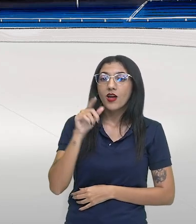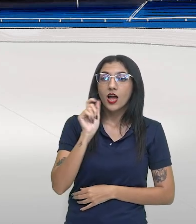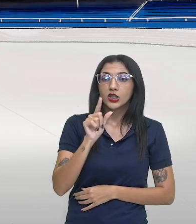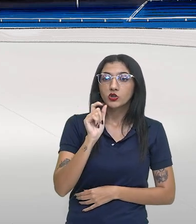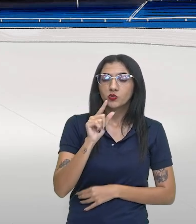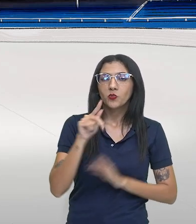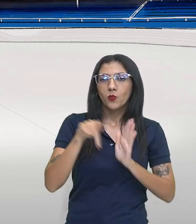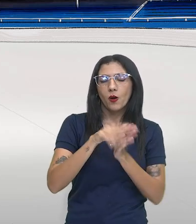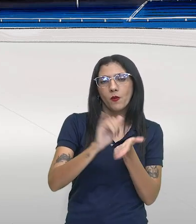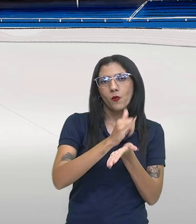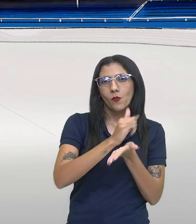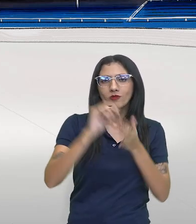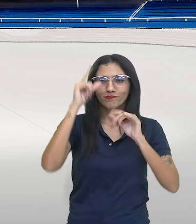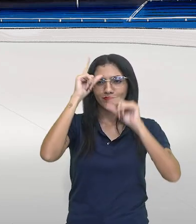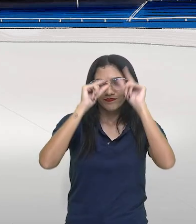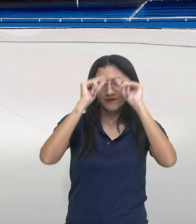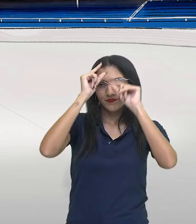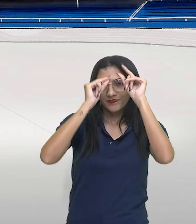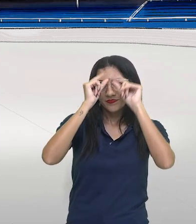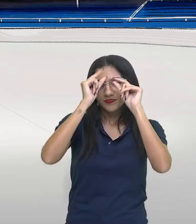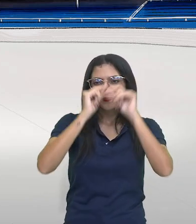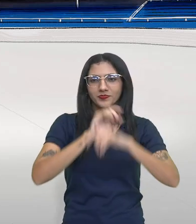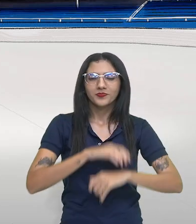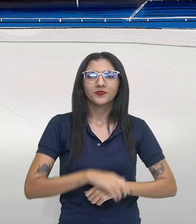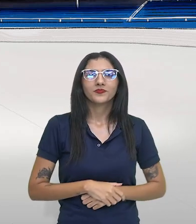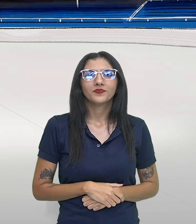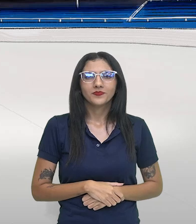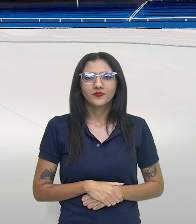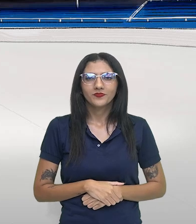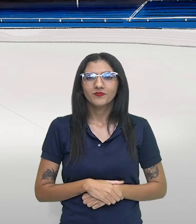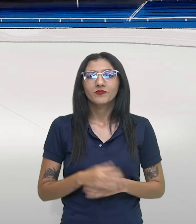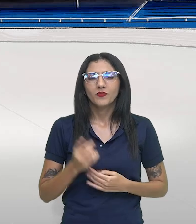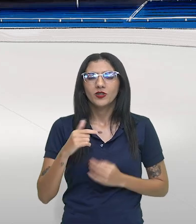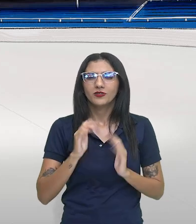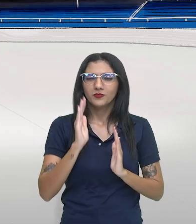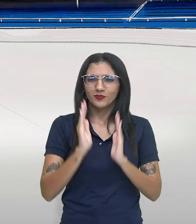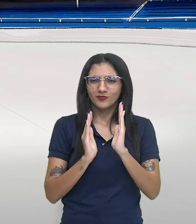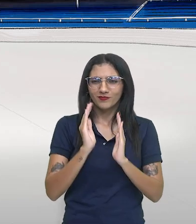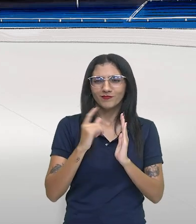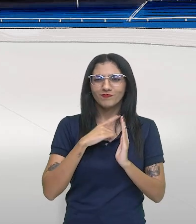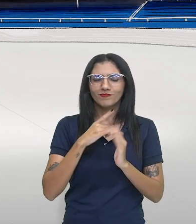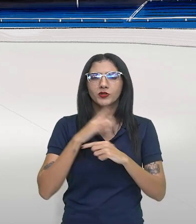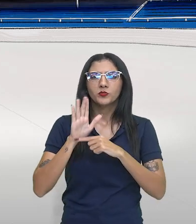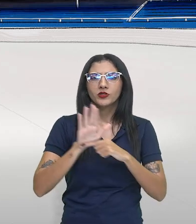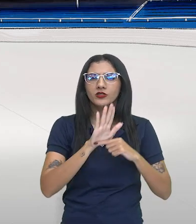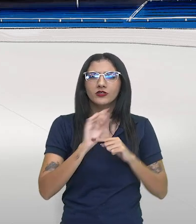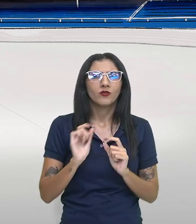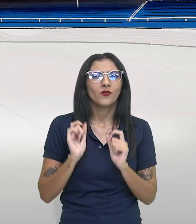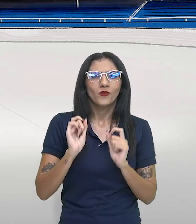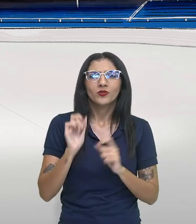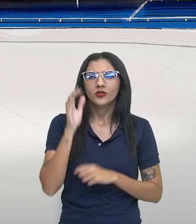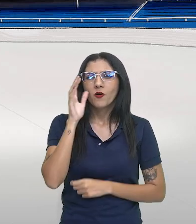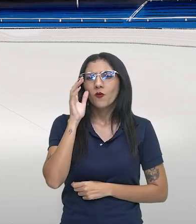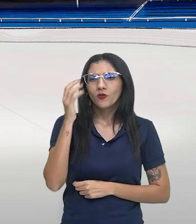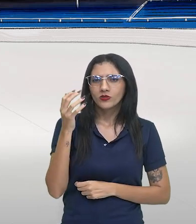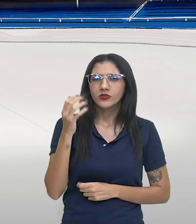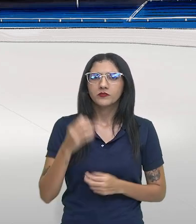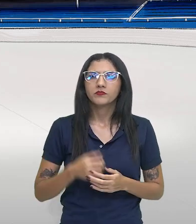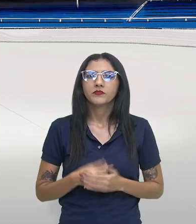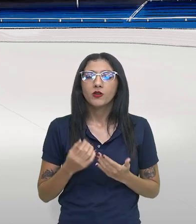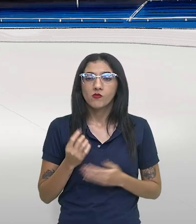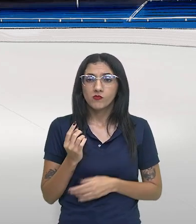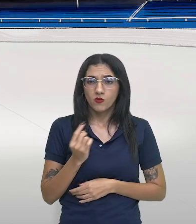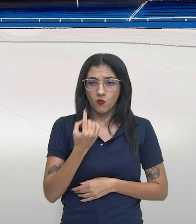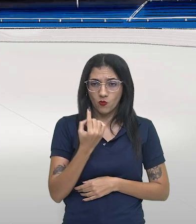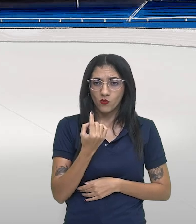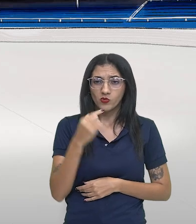o boi caprichoso, né? Então, durante as suas apresentações, o que acontece? Enquanto um boi